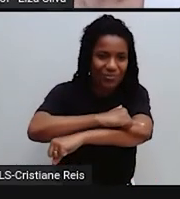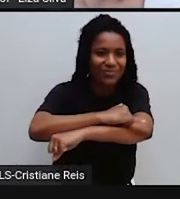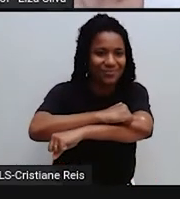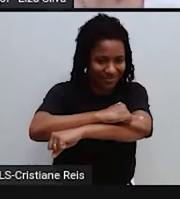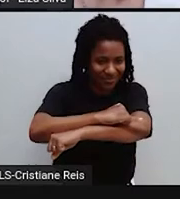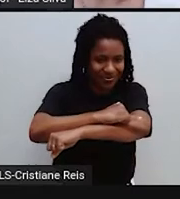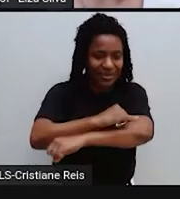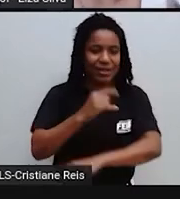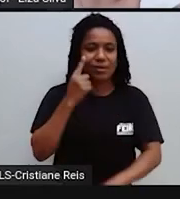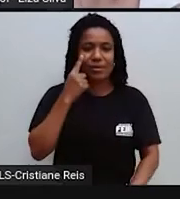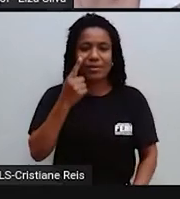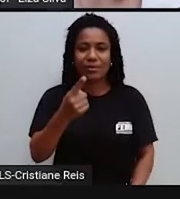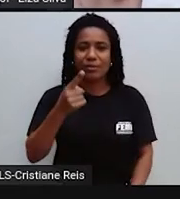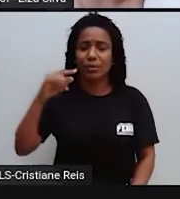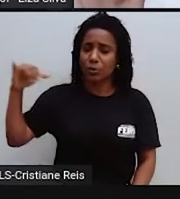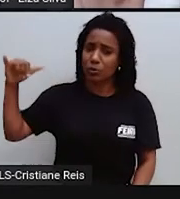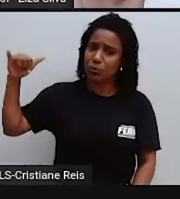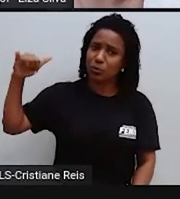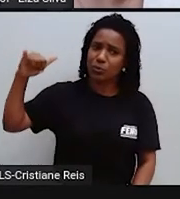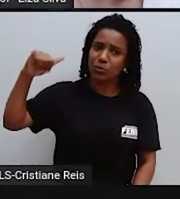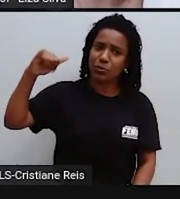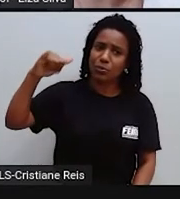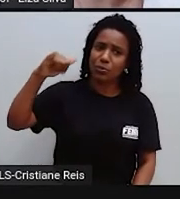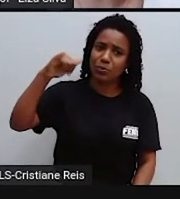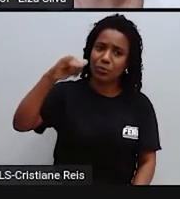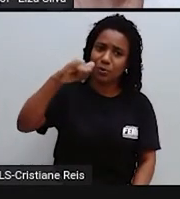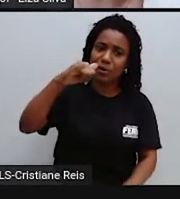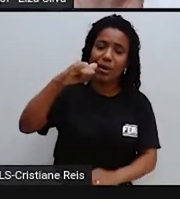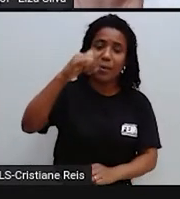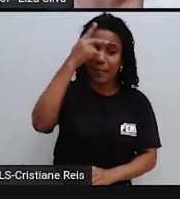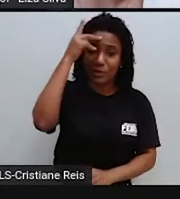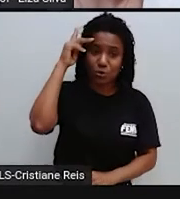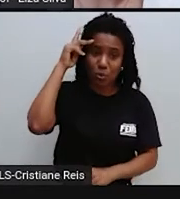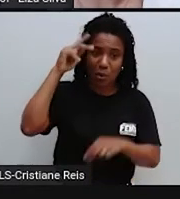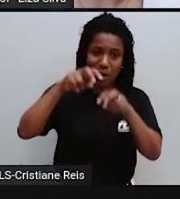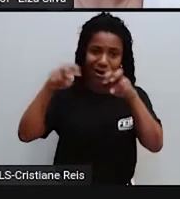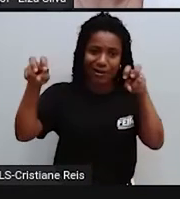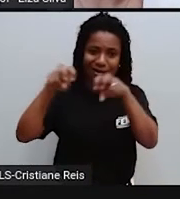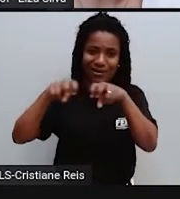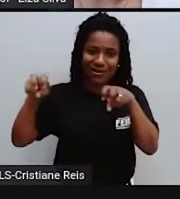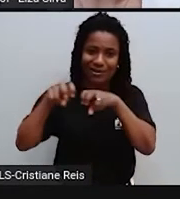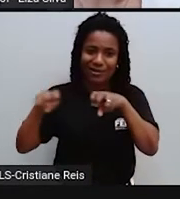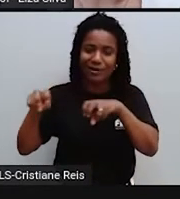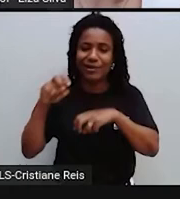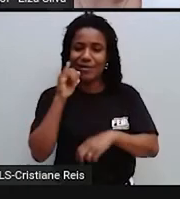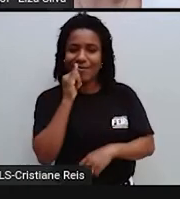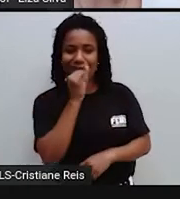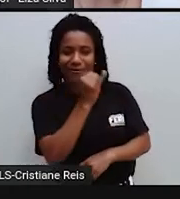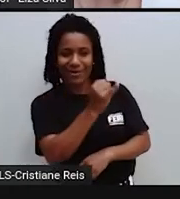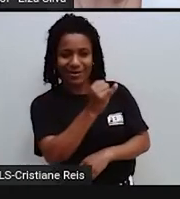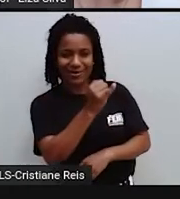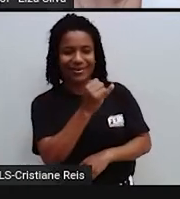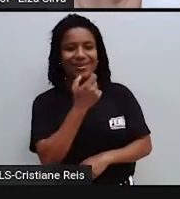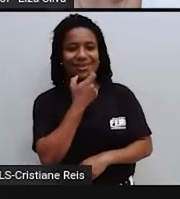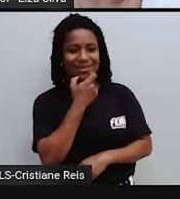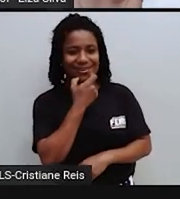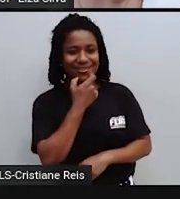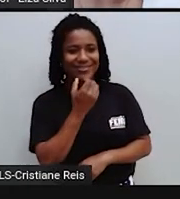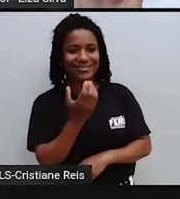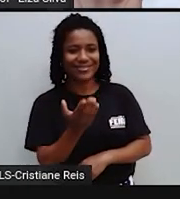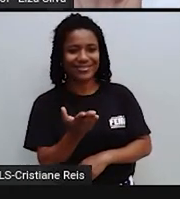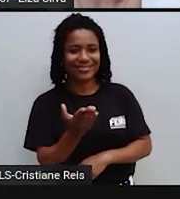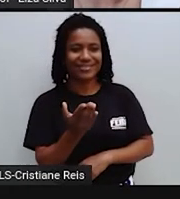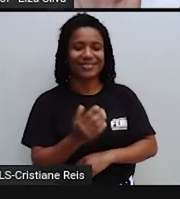avião, nós temos pessoas e uma delas diz isso aqui. When we arrive at the